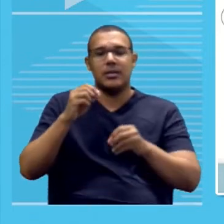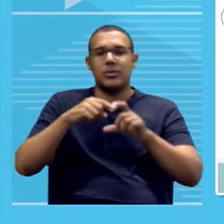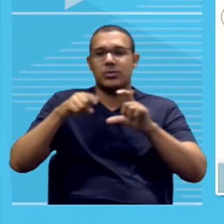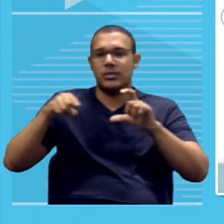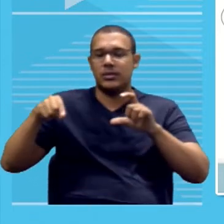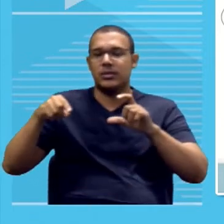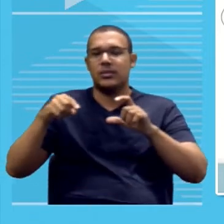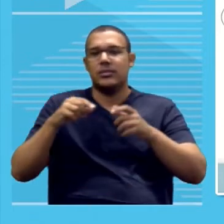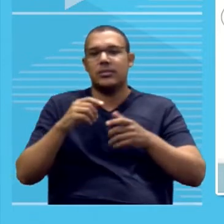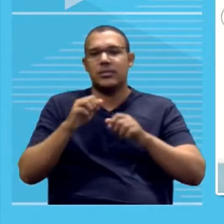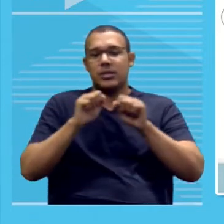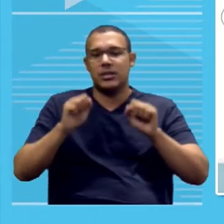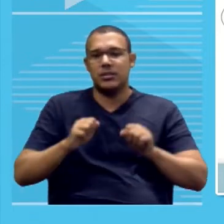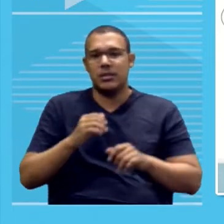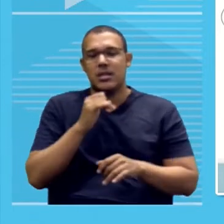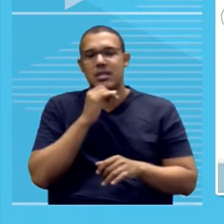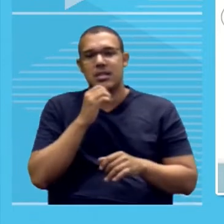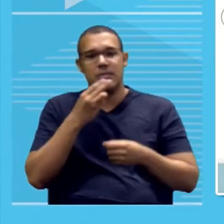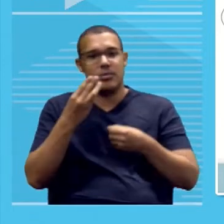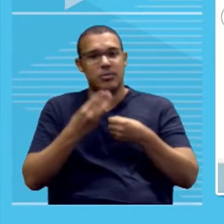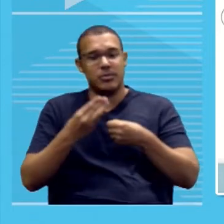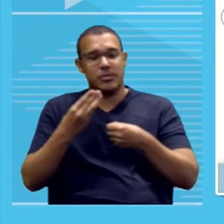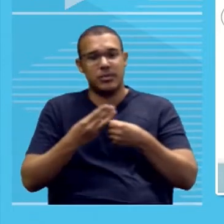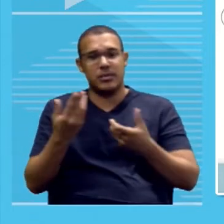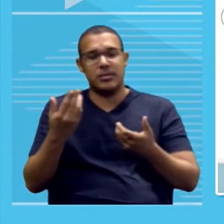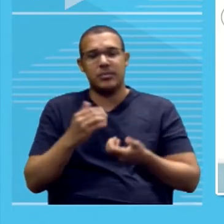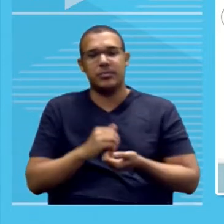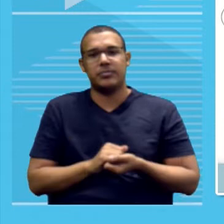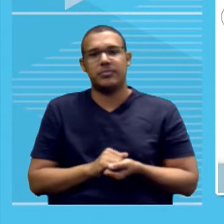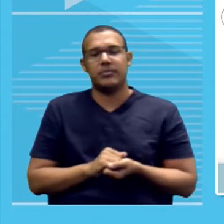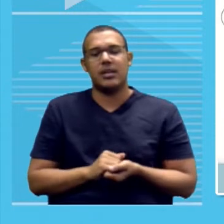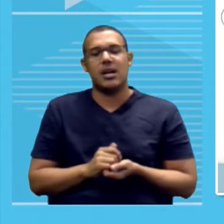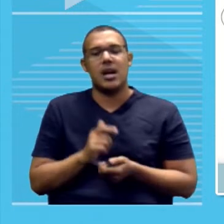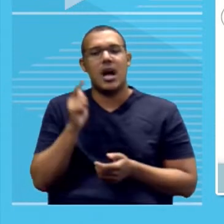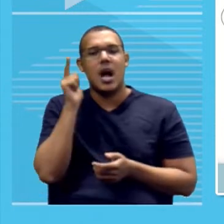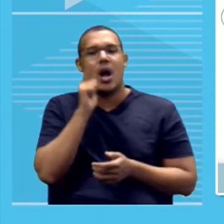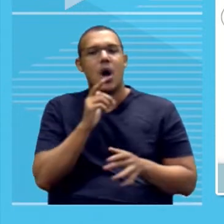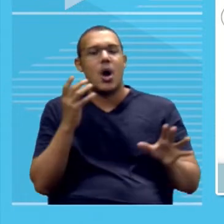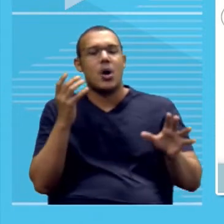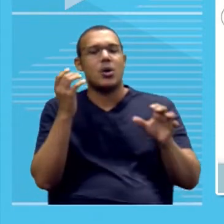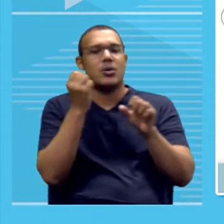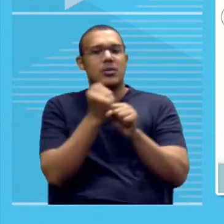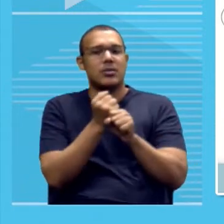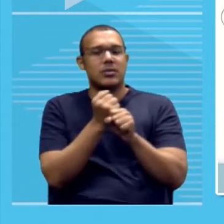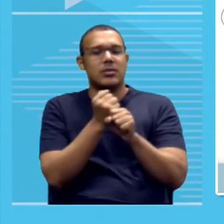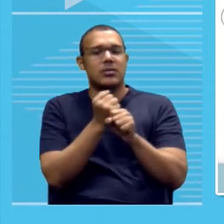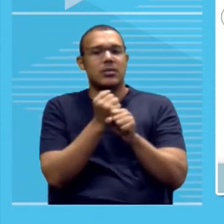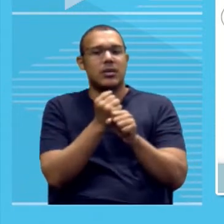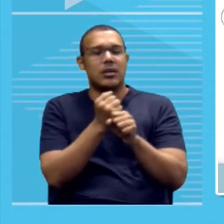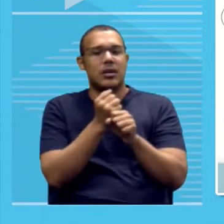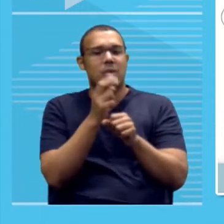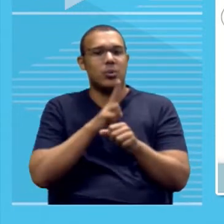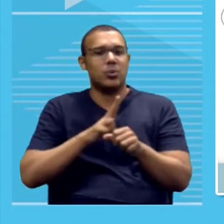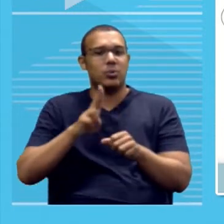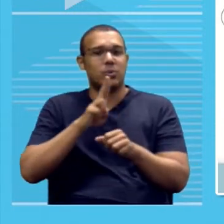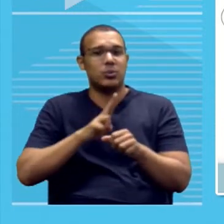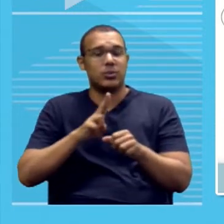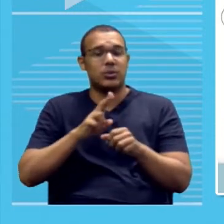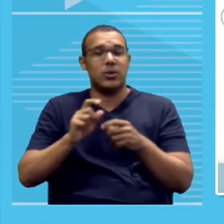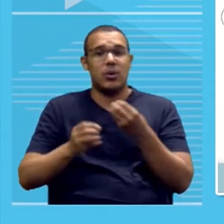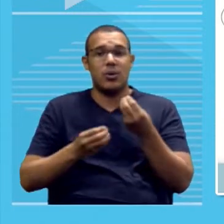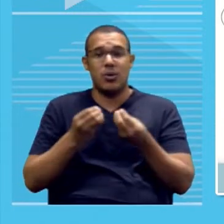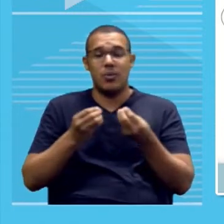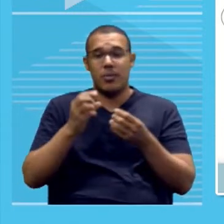bom? De um município. E aí eu consigo calcular essa taxa, esse consumo, graças à